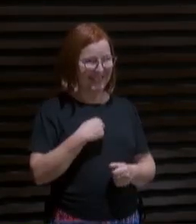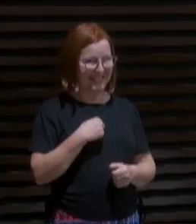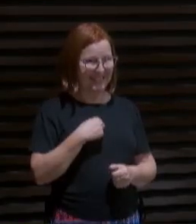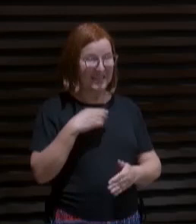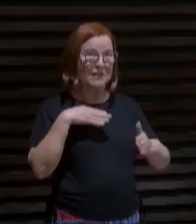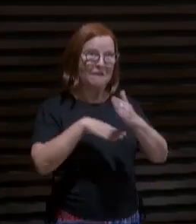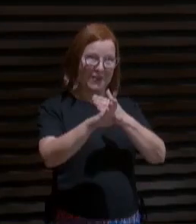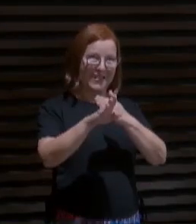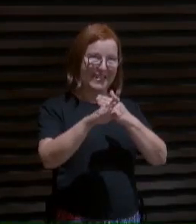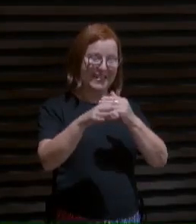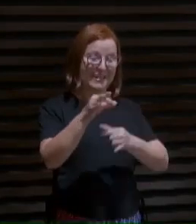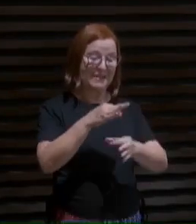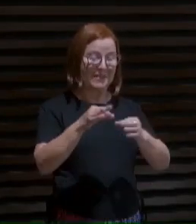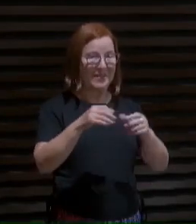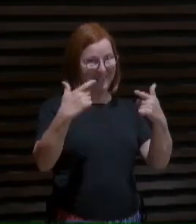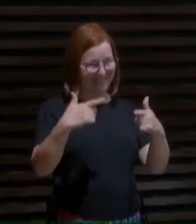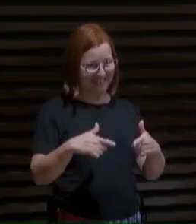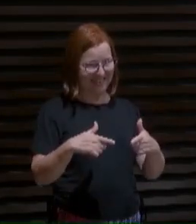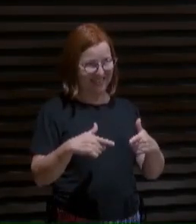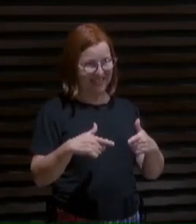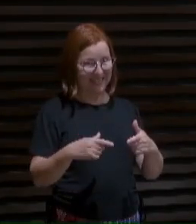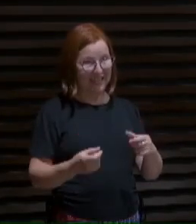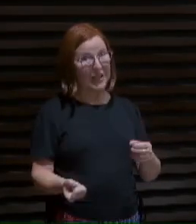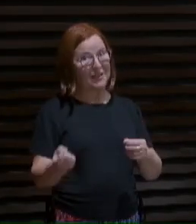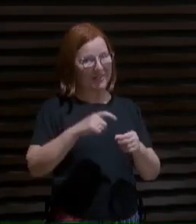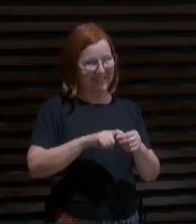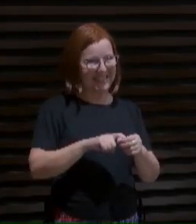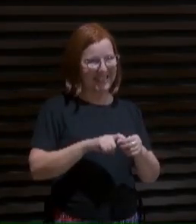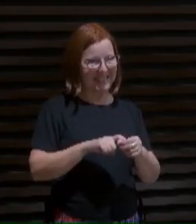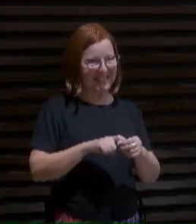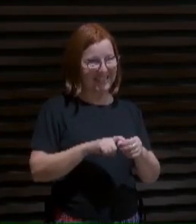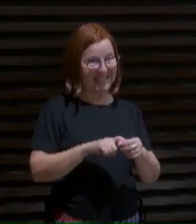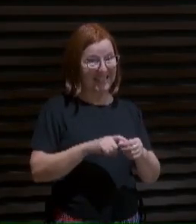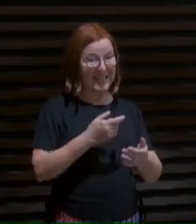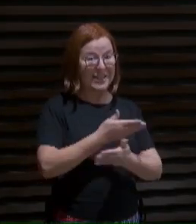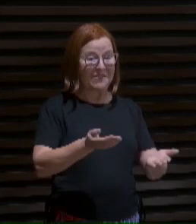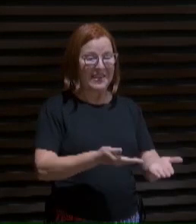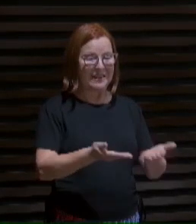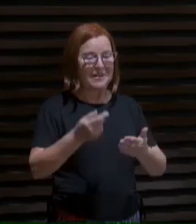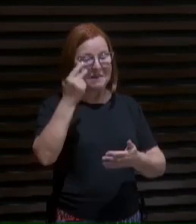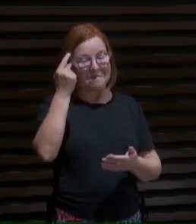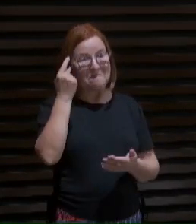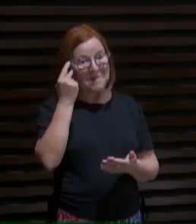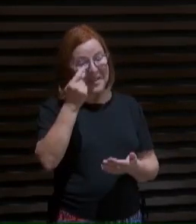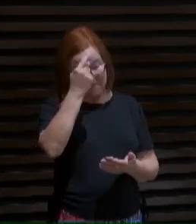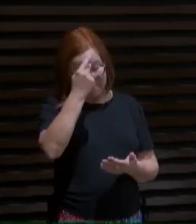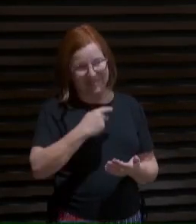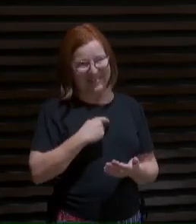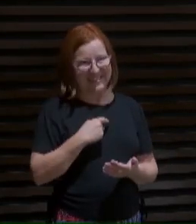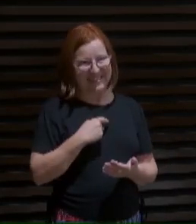for e vos preparar o lugar, voltarei e vos receberei para mim mesmo, para